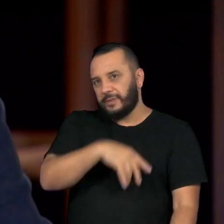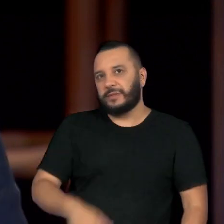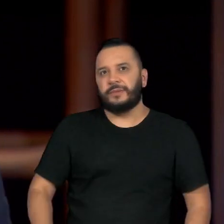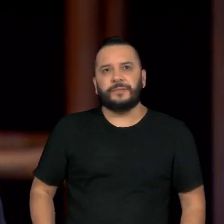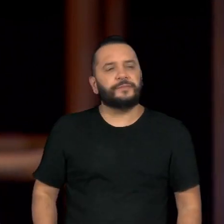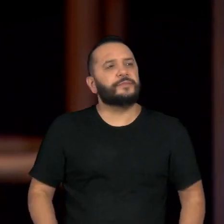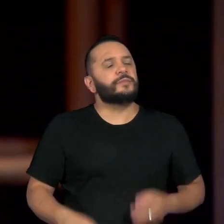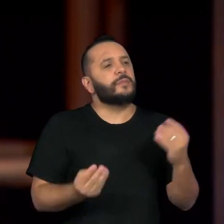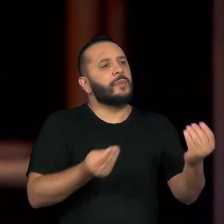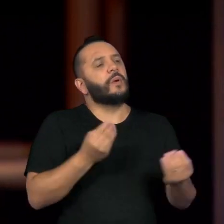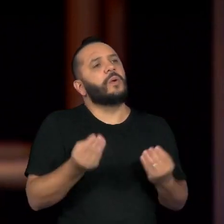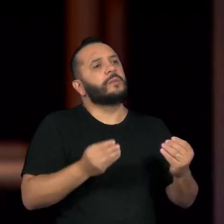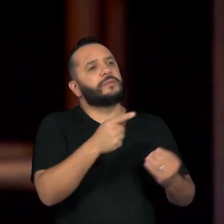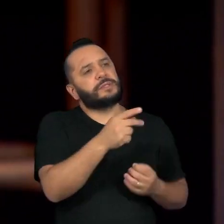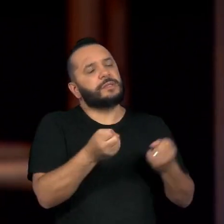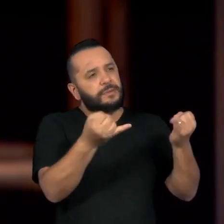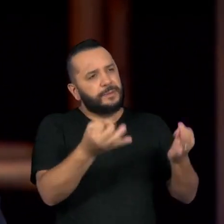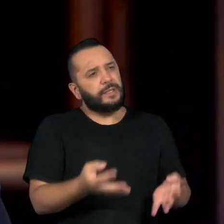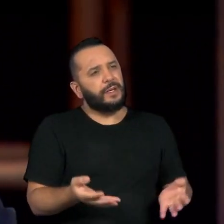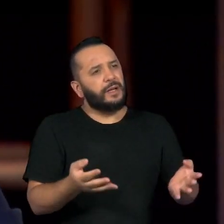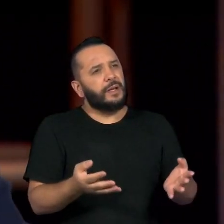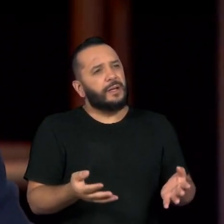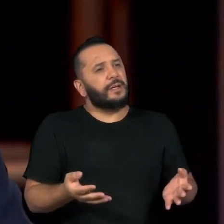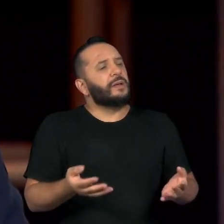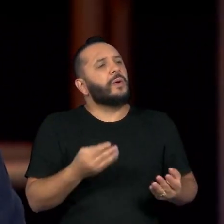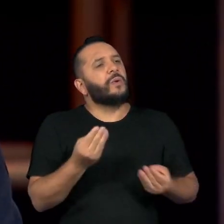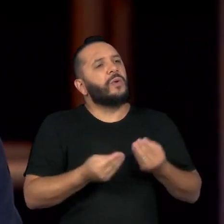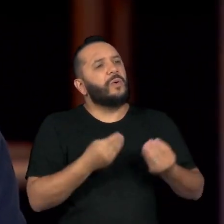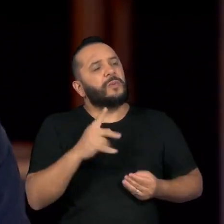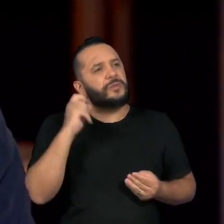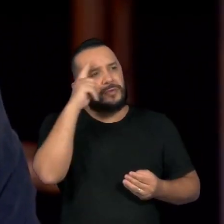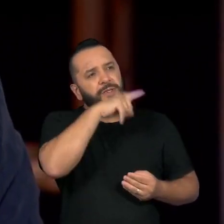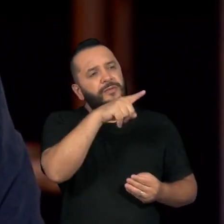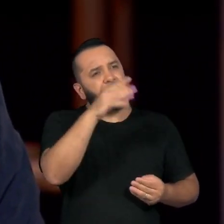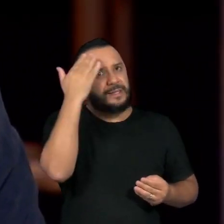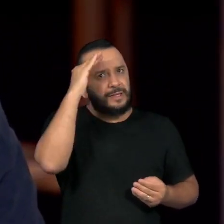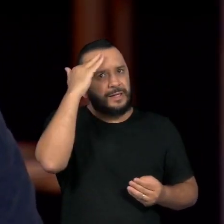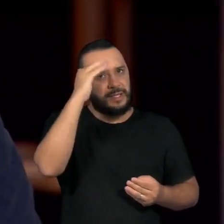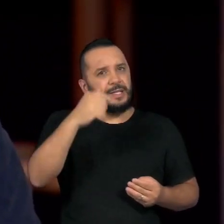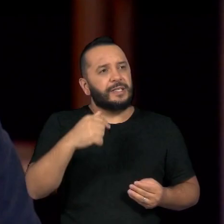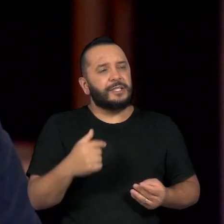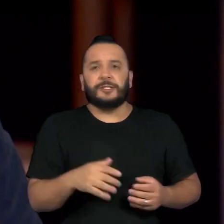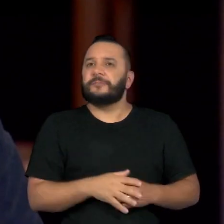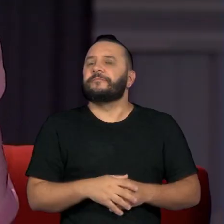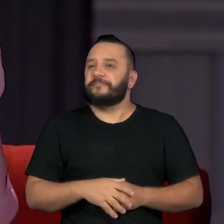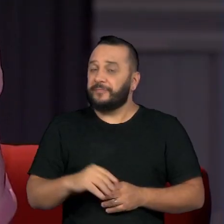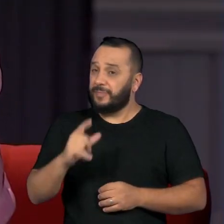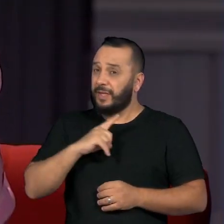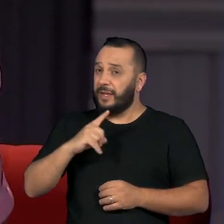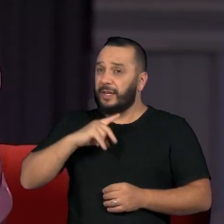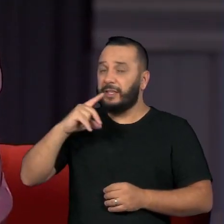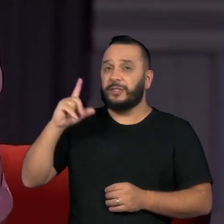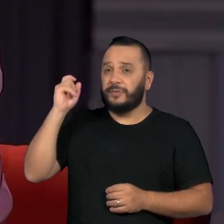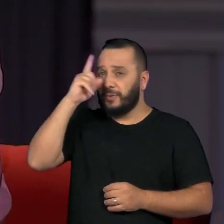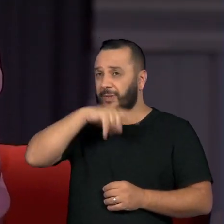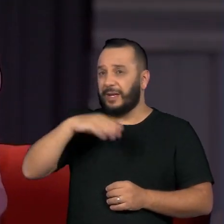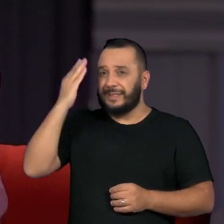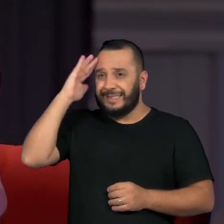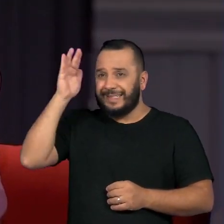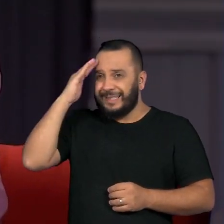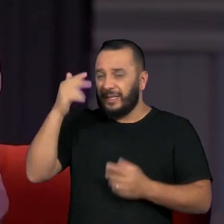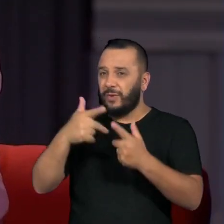que você explica para quem está te vendo assim? Qual é a dificuldade de você entender se eu tô... A gente tem dificuldade de entender coisas que não